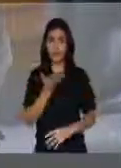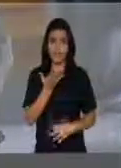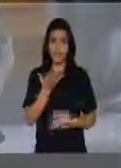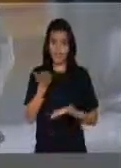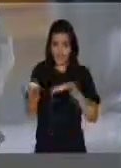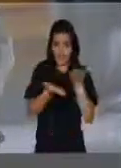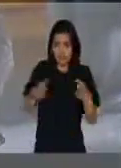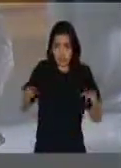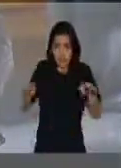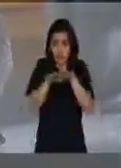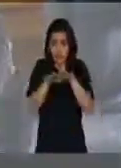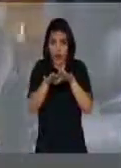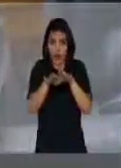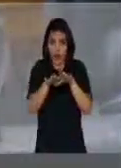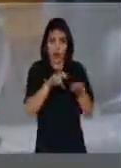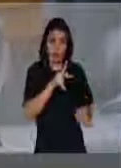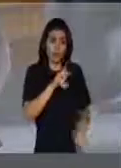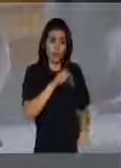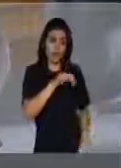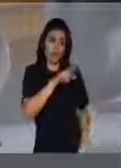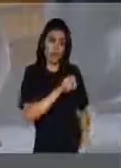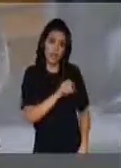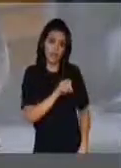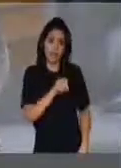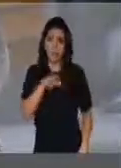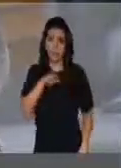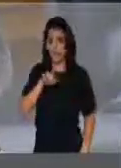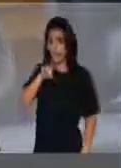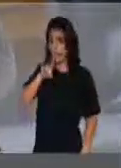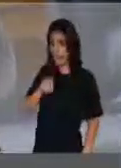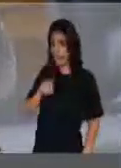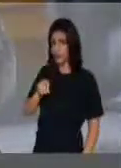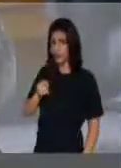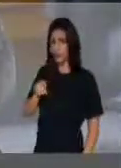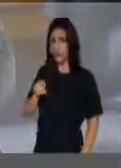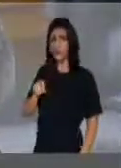todos igualmente... Obrigado, deputado. Eu vou encerrar.